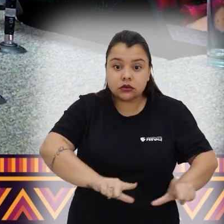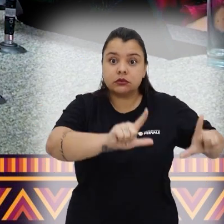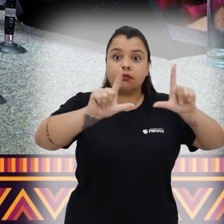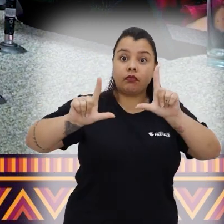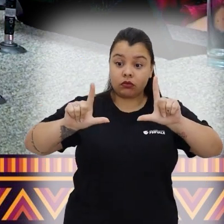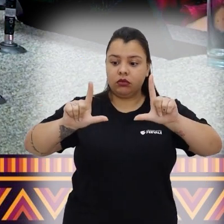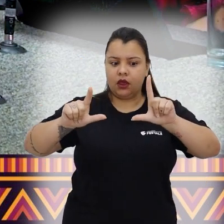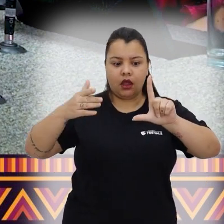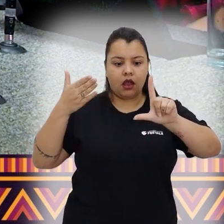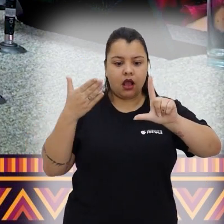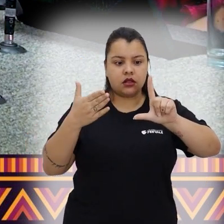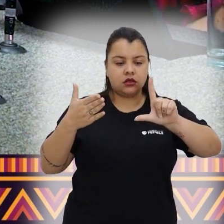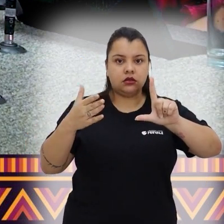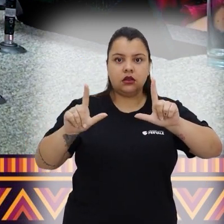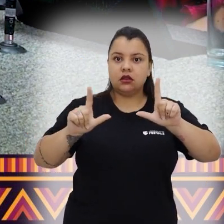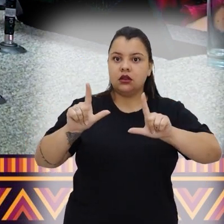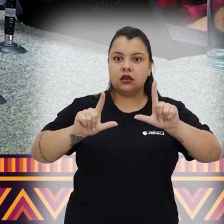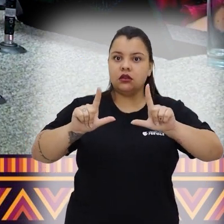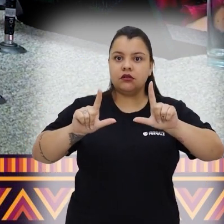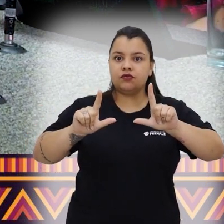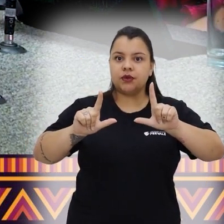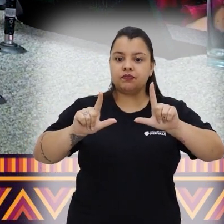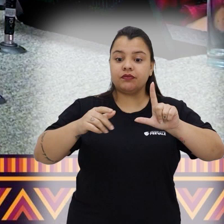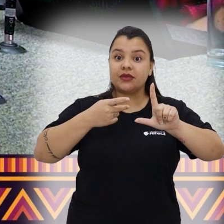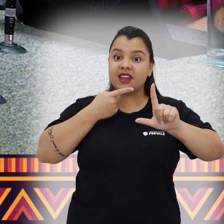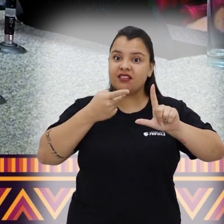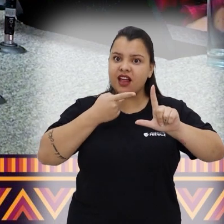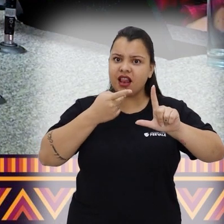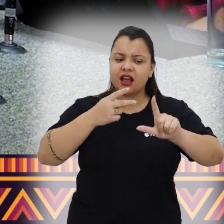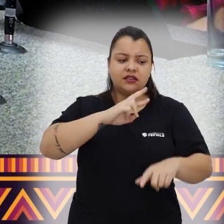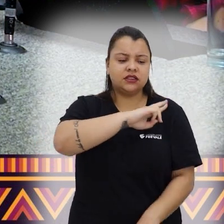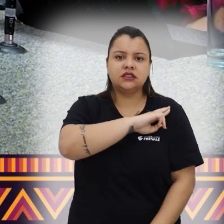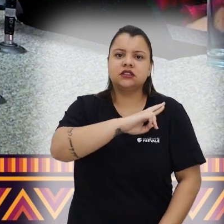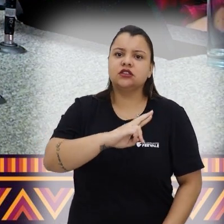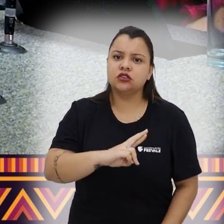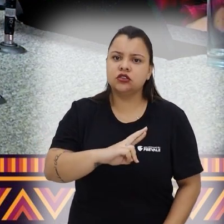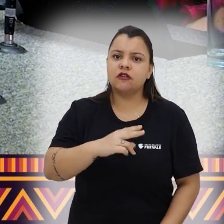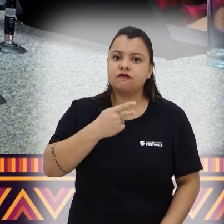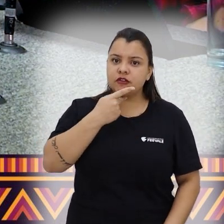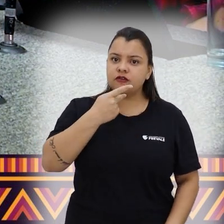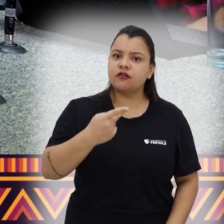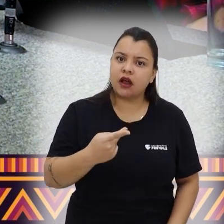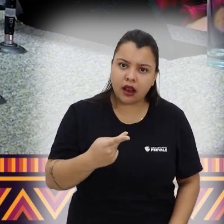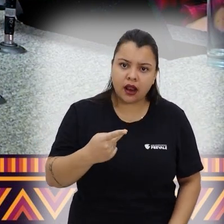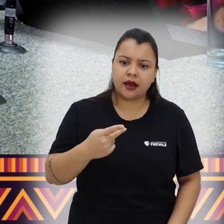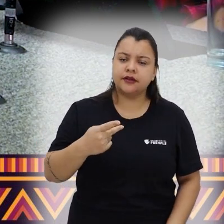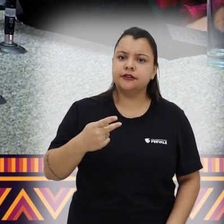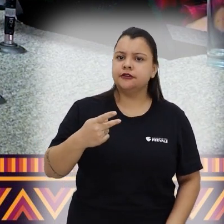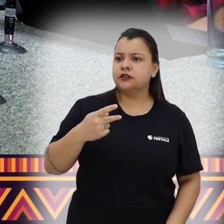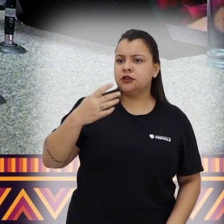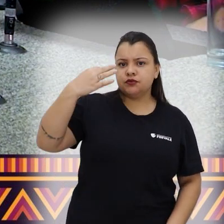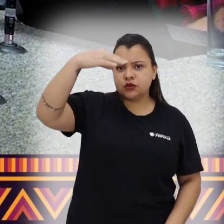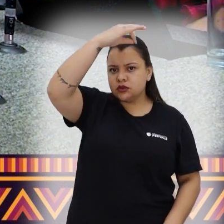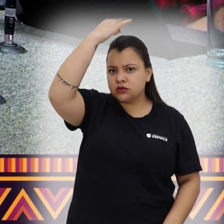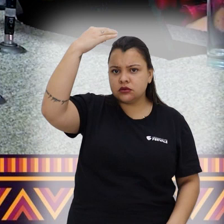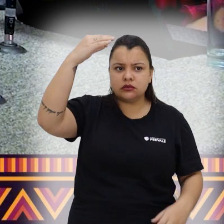horário nobre, e aí que falava sobre essa religiosidade, que falava sobre orixás, e a novela traz